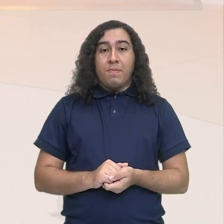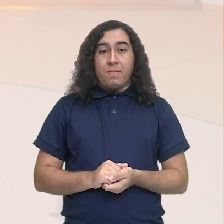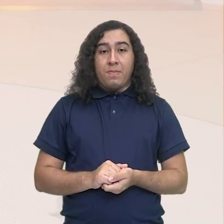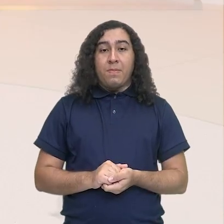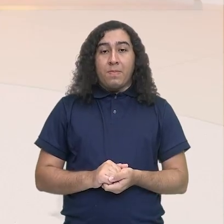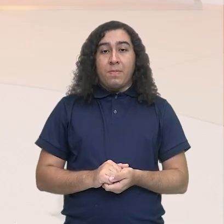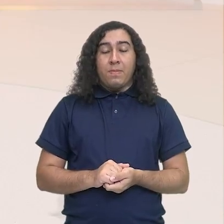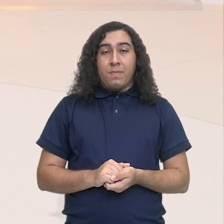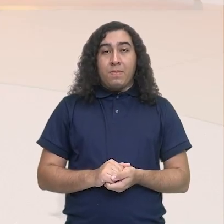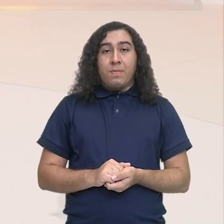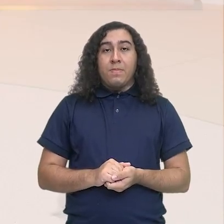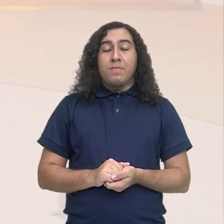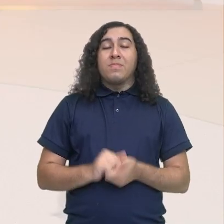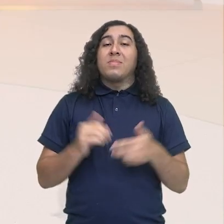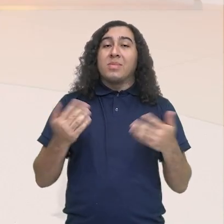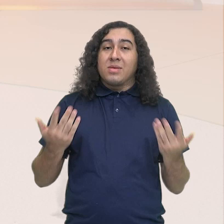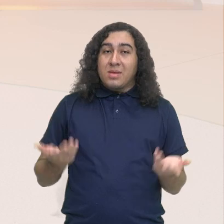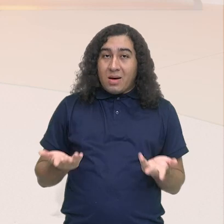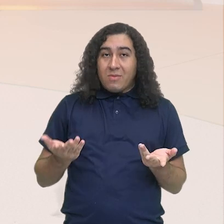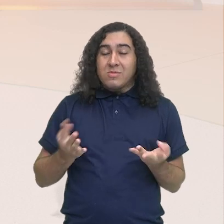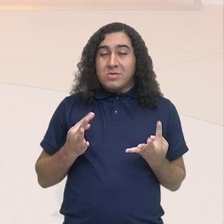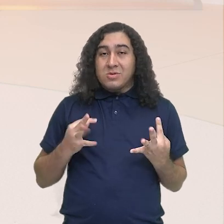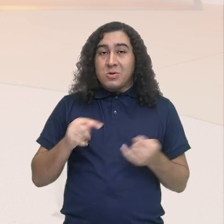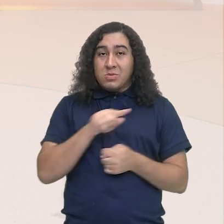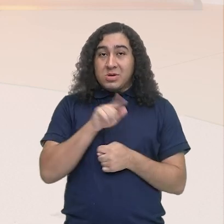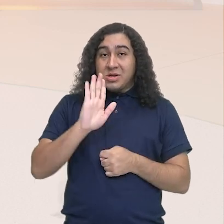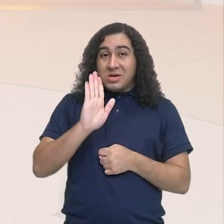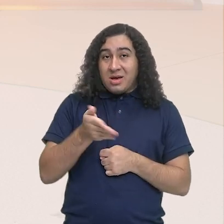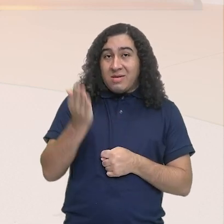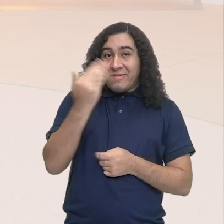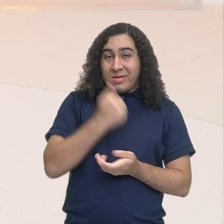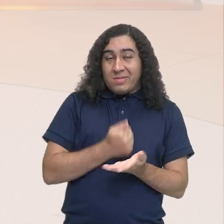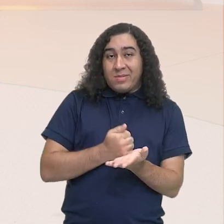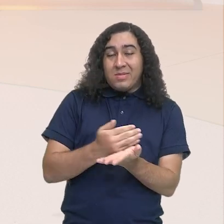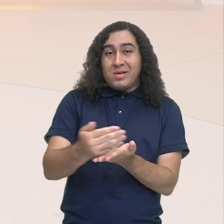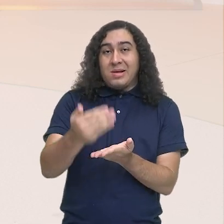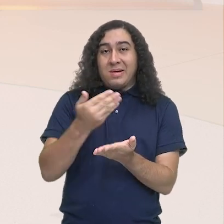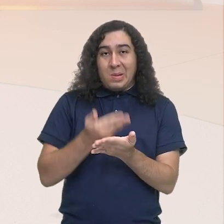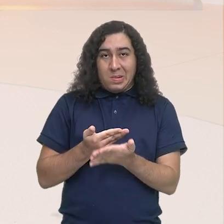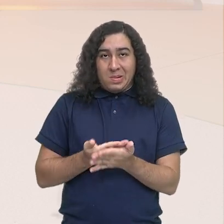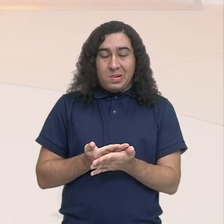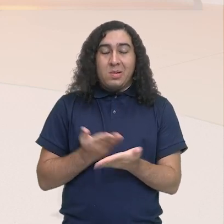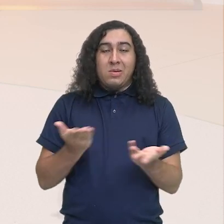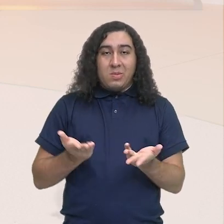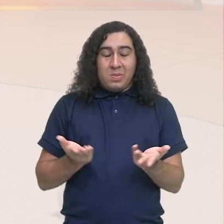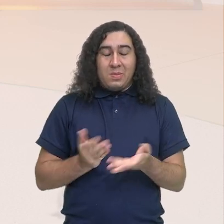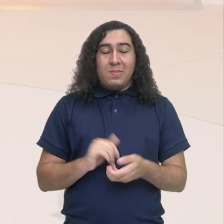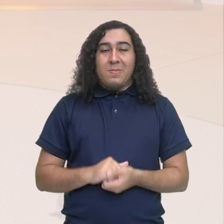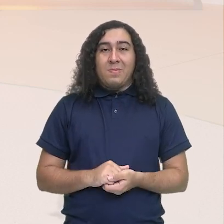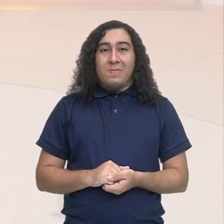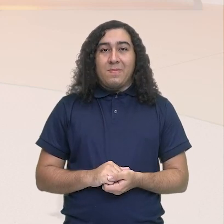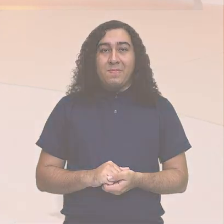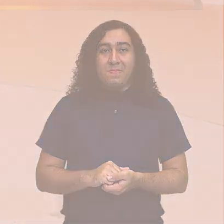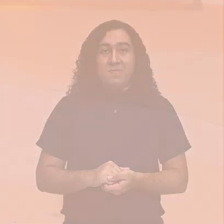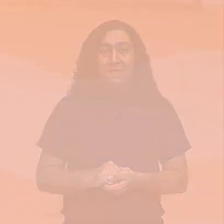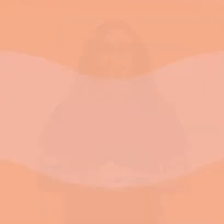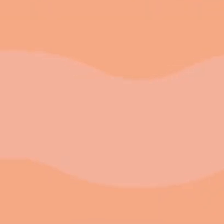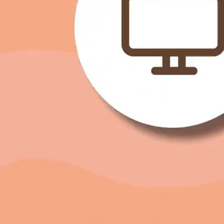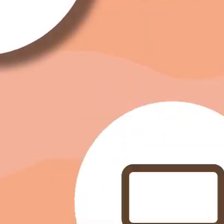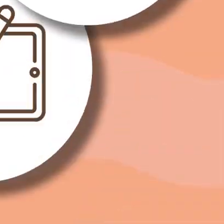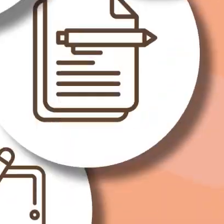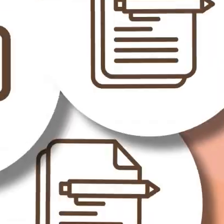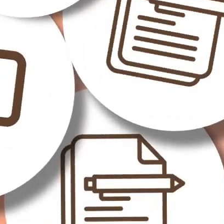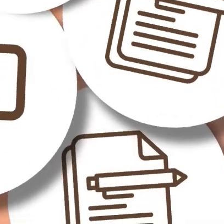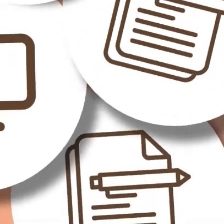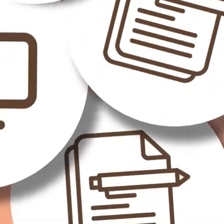interreligiosos. Muito bem, todos e todas prontos? Então, vamos à nossa aula!